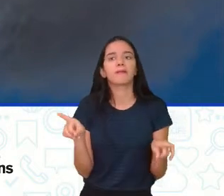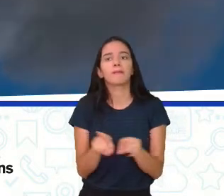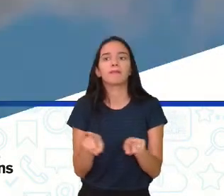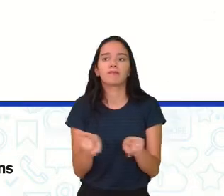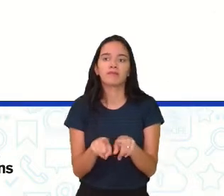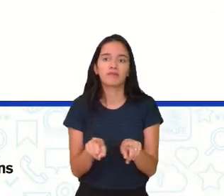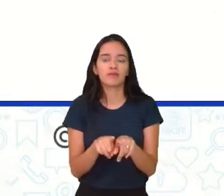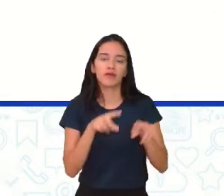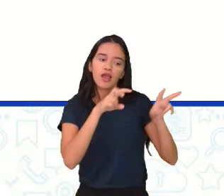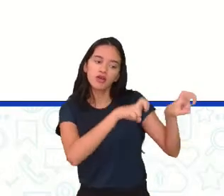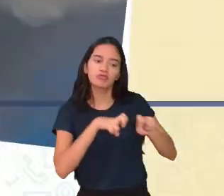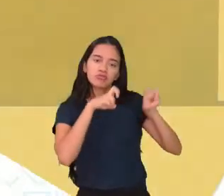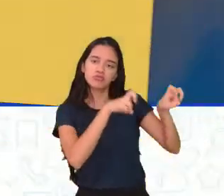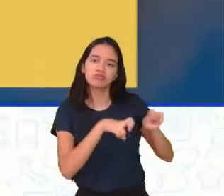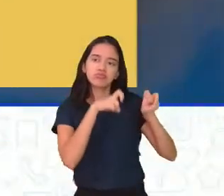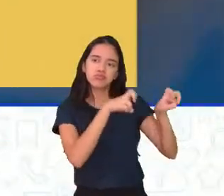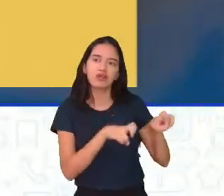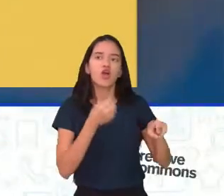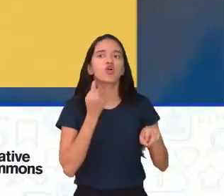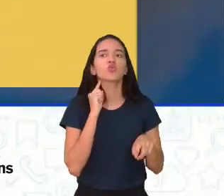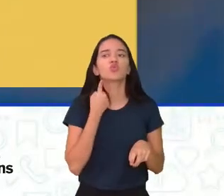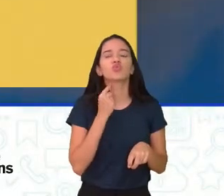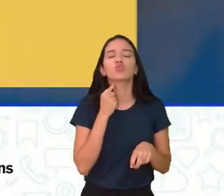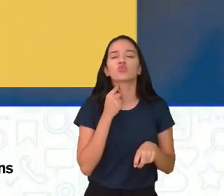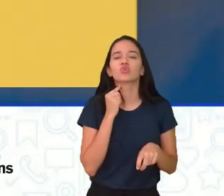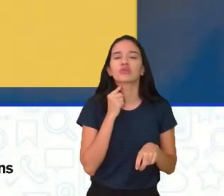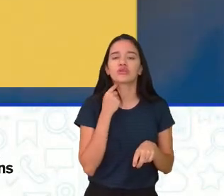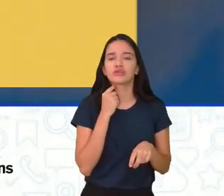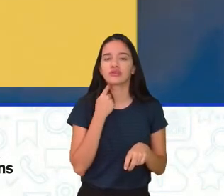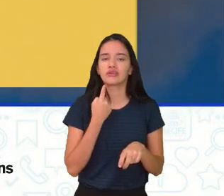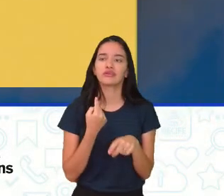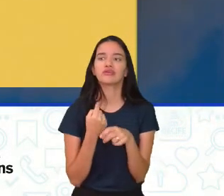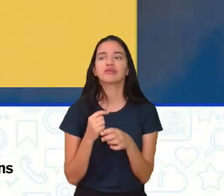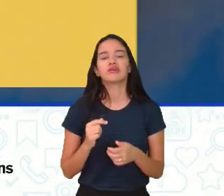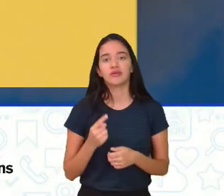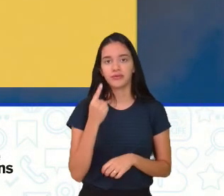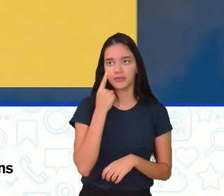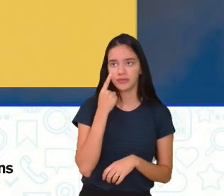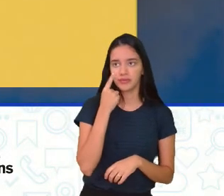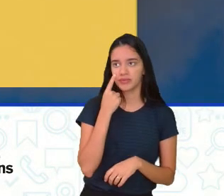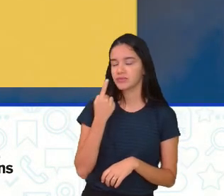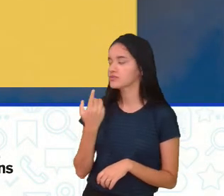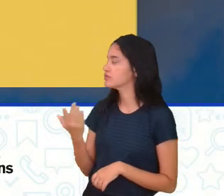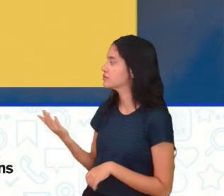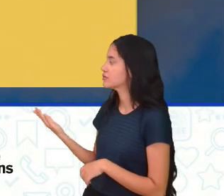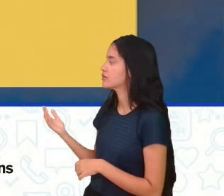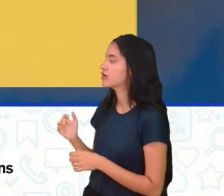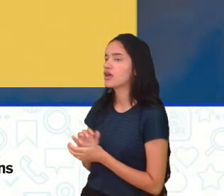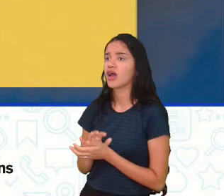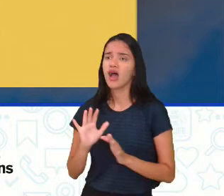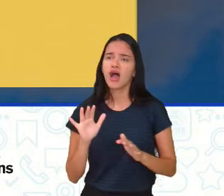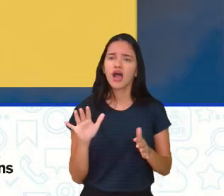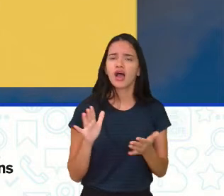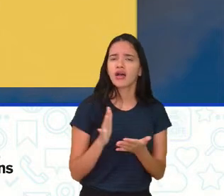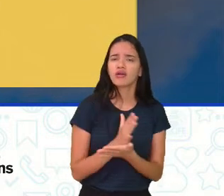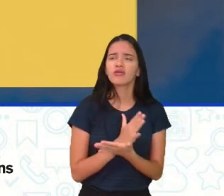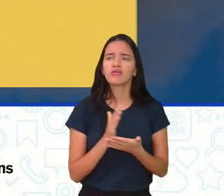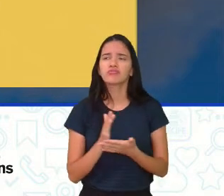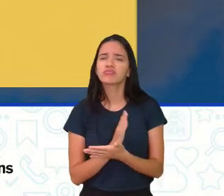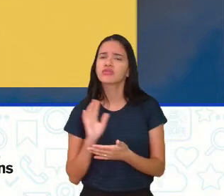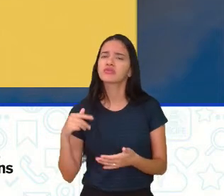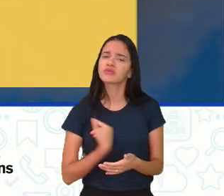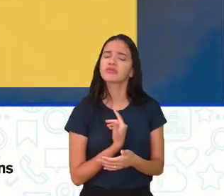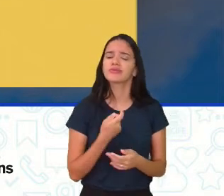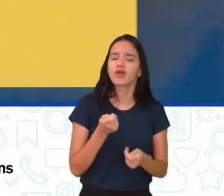e também no lixo, os chamados resíduos sólidos. Aqui são o que a gente pode